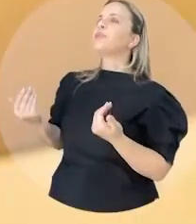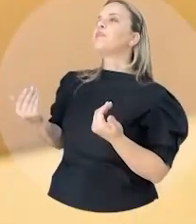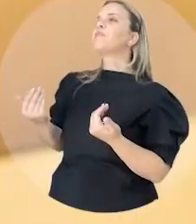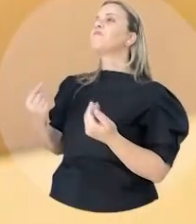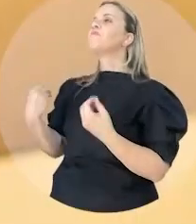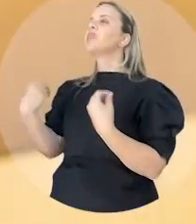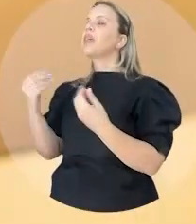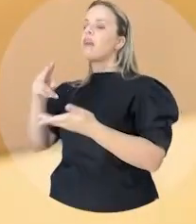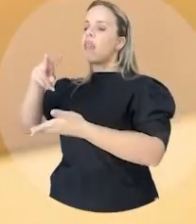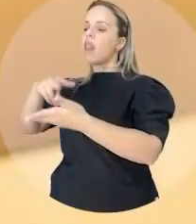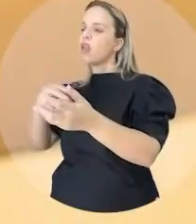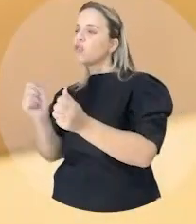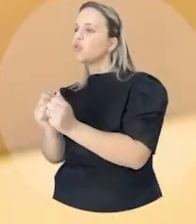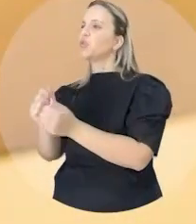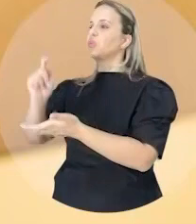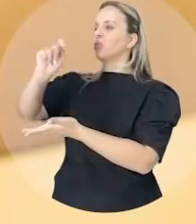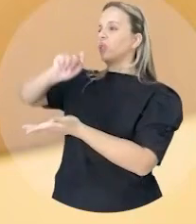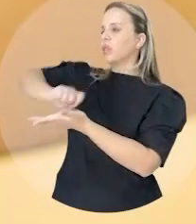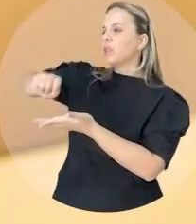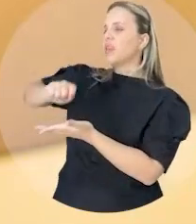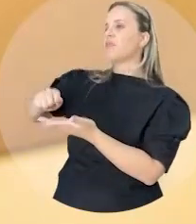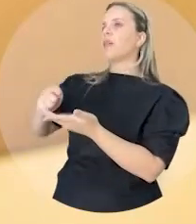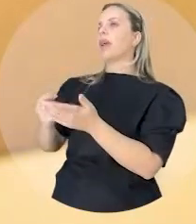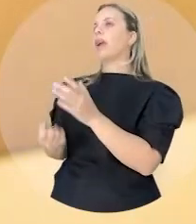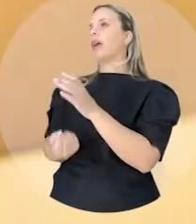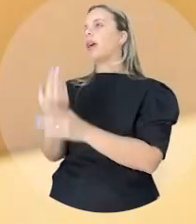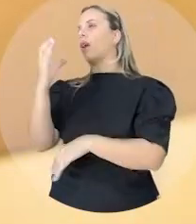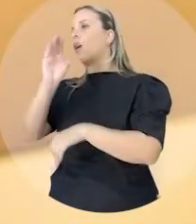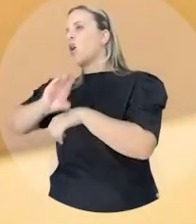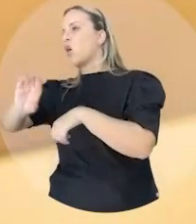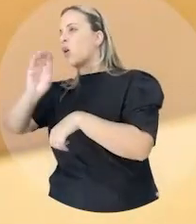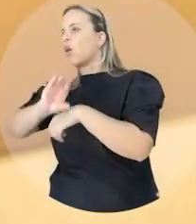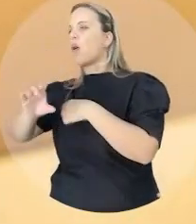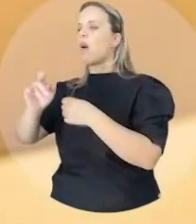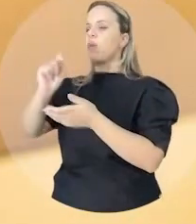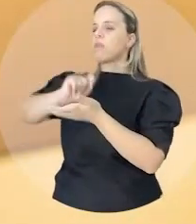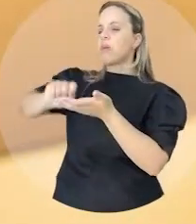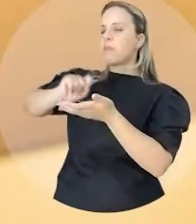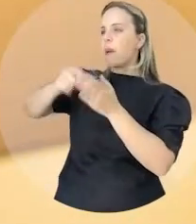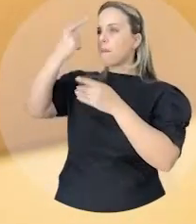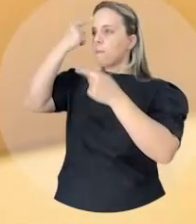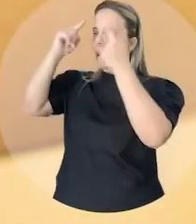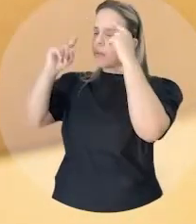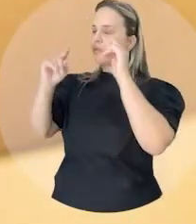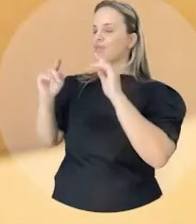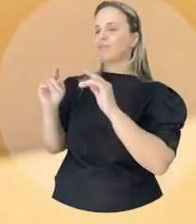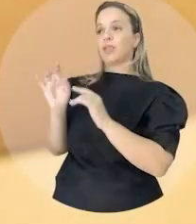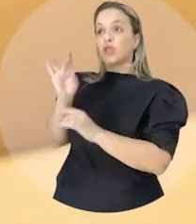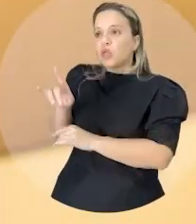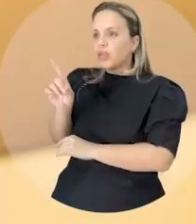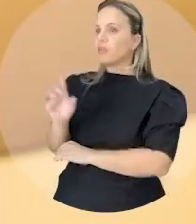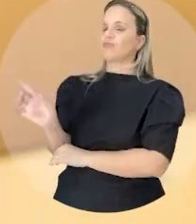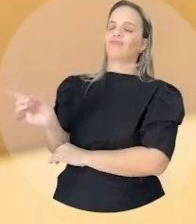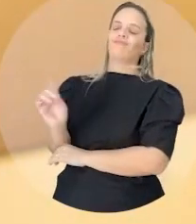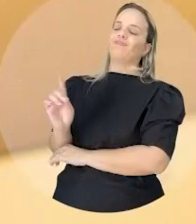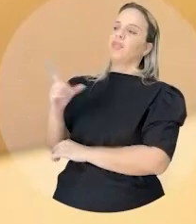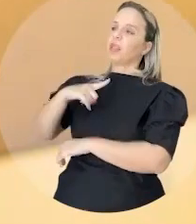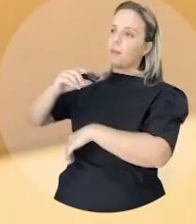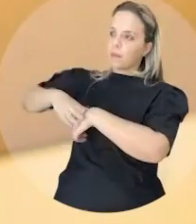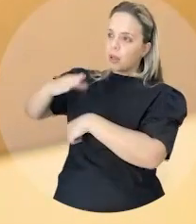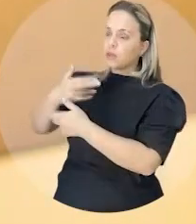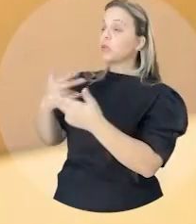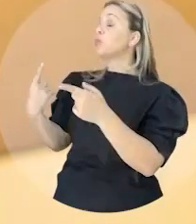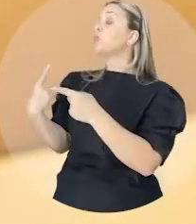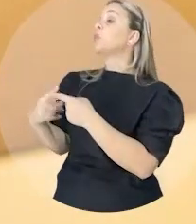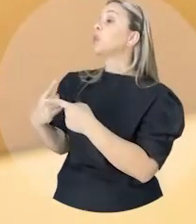para ler, para escrever, para uma oficina de escrita criativa? Não é só isso. É